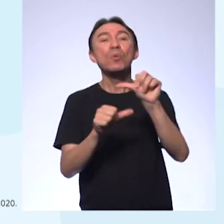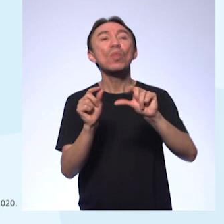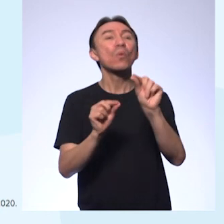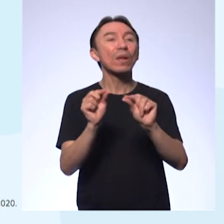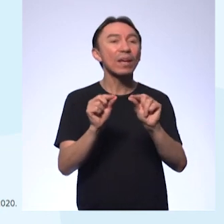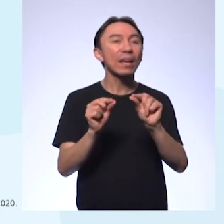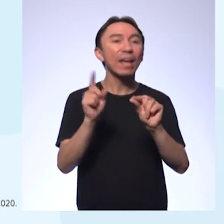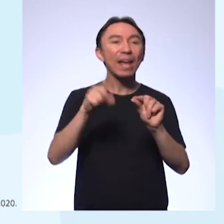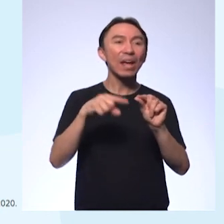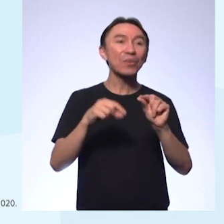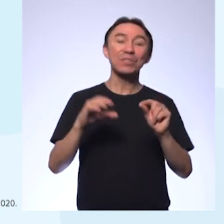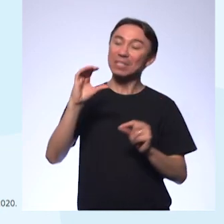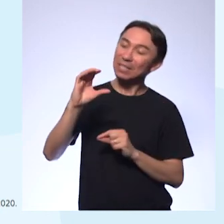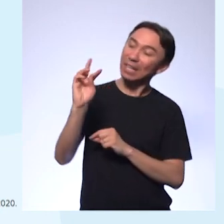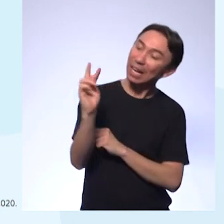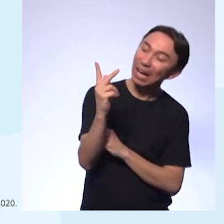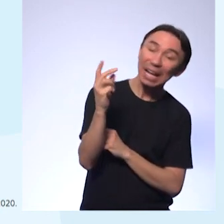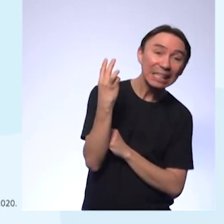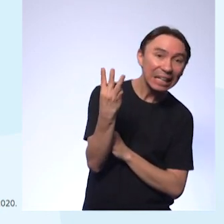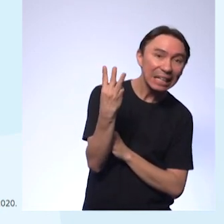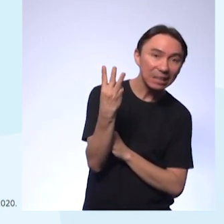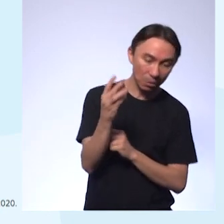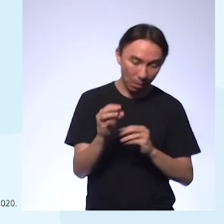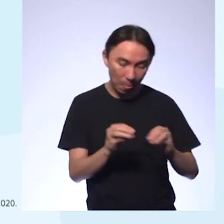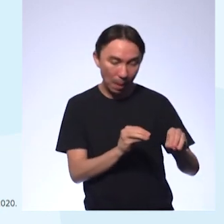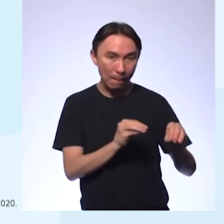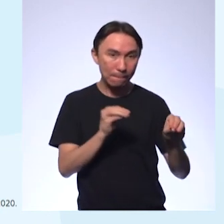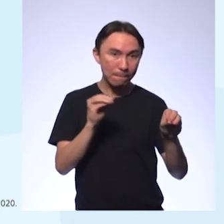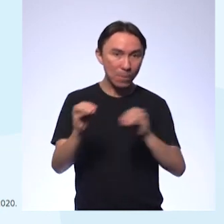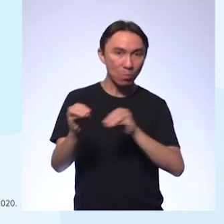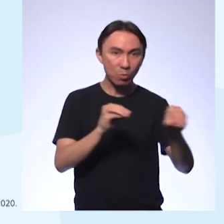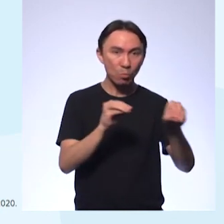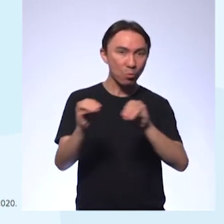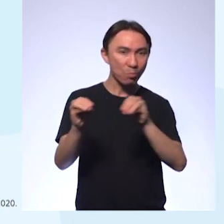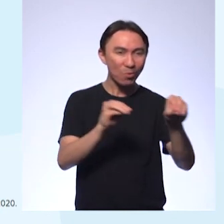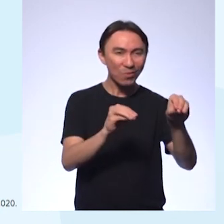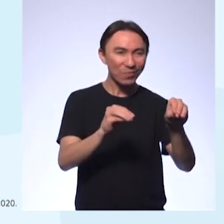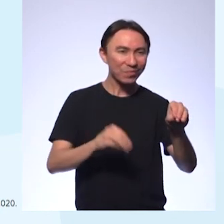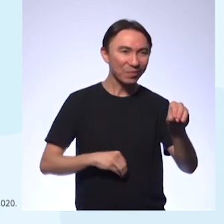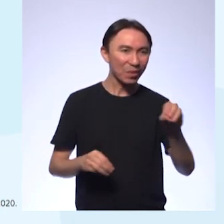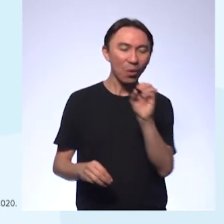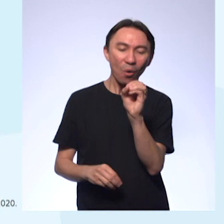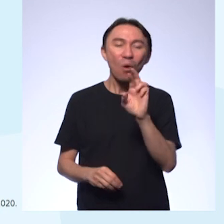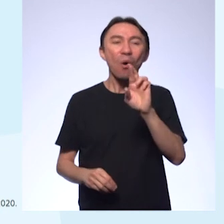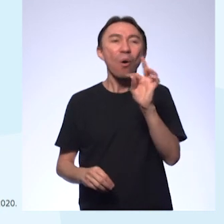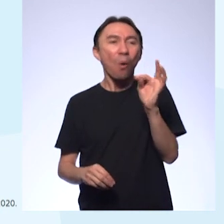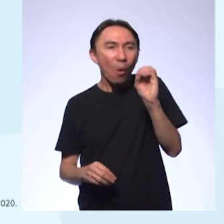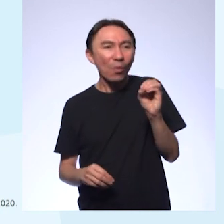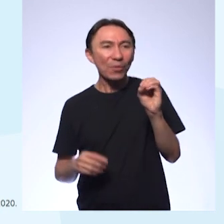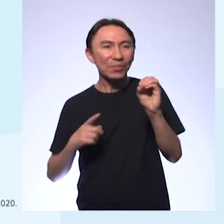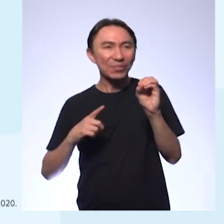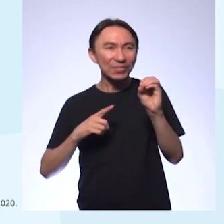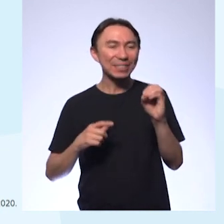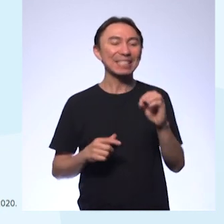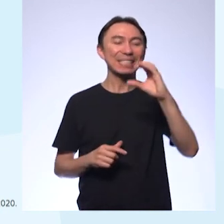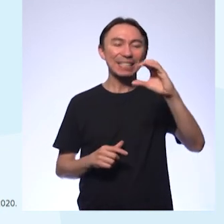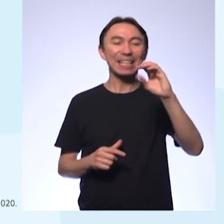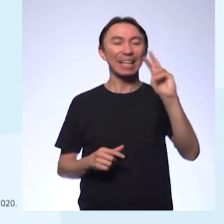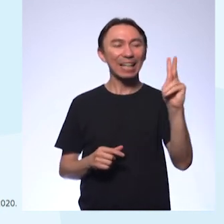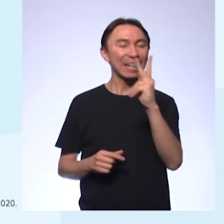né? O primeiro composto que nós chamamos de orto, quando estão os 2 CH3 próximos, nós chamamos